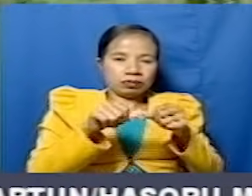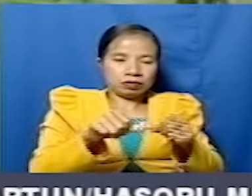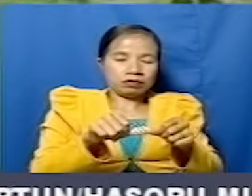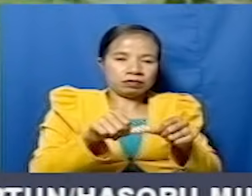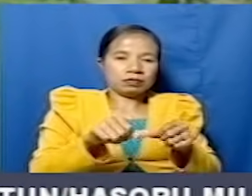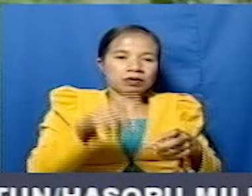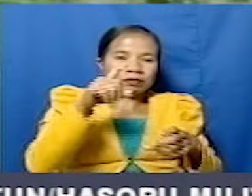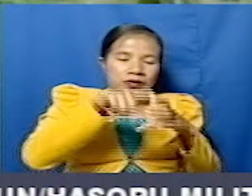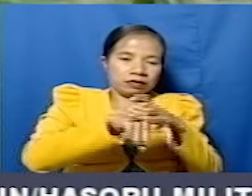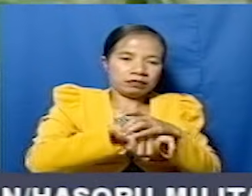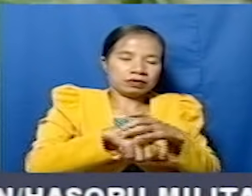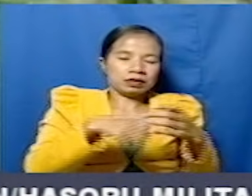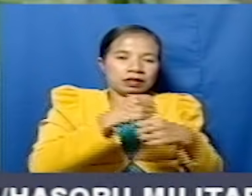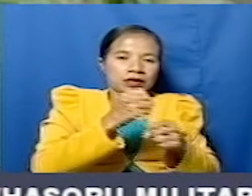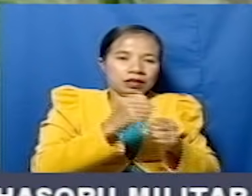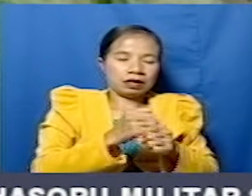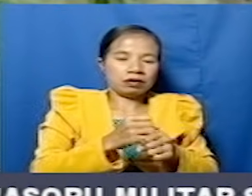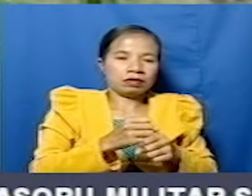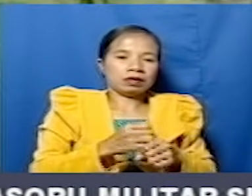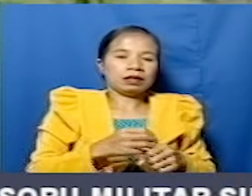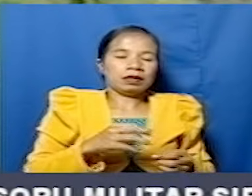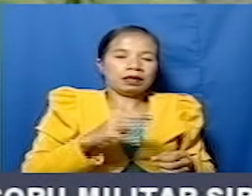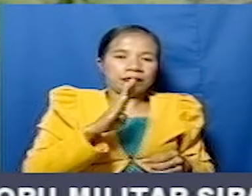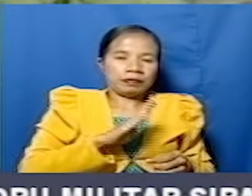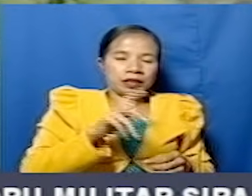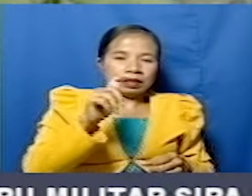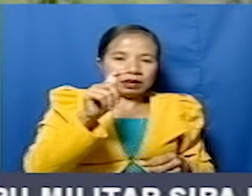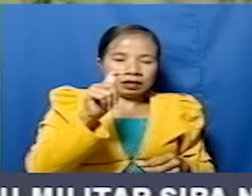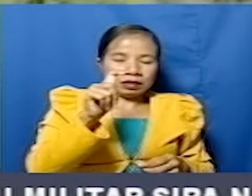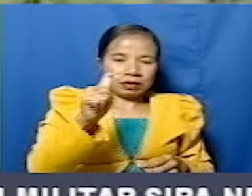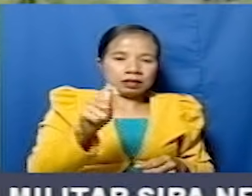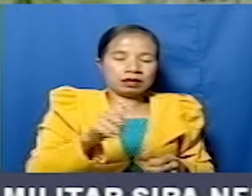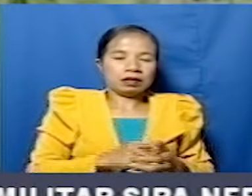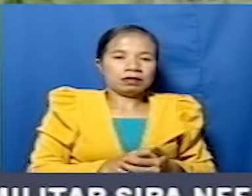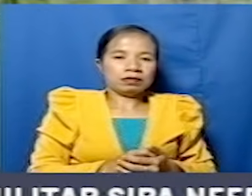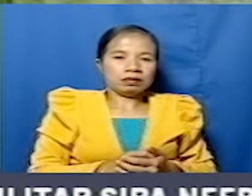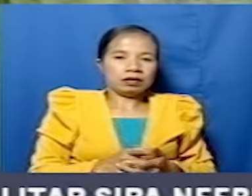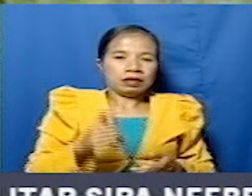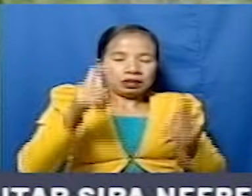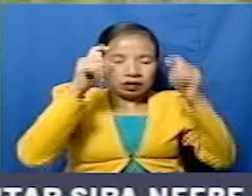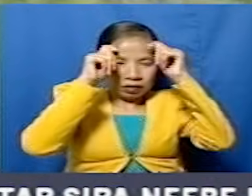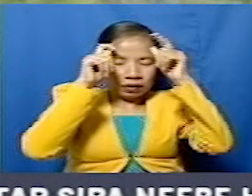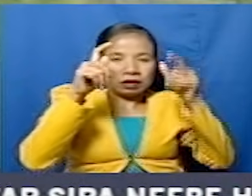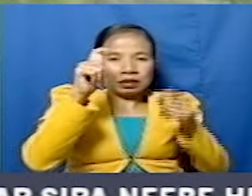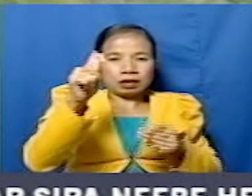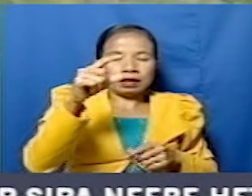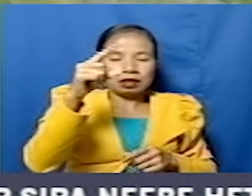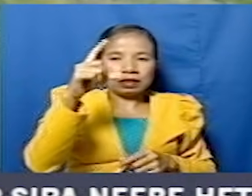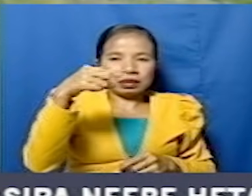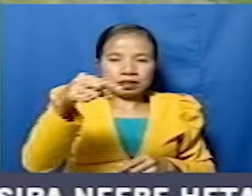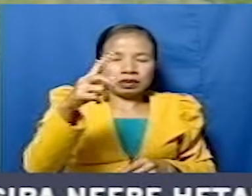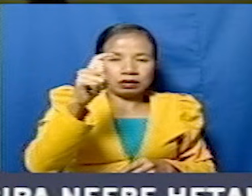iha perfurasaun idane be mak se halau iha betano e perfurasaun dene entre Timor Gap nomos Timor Resource